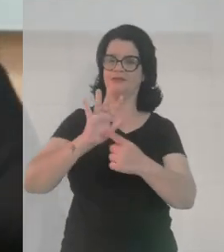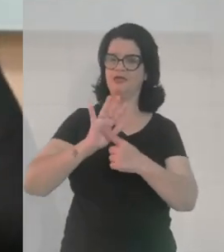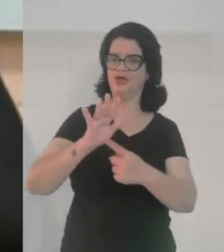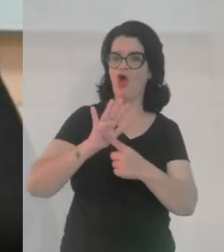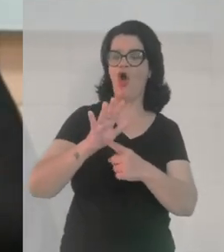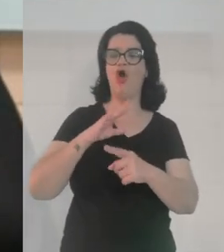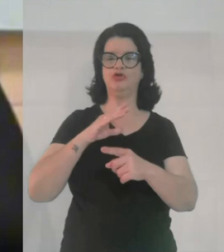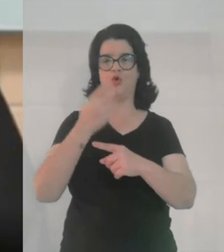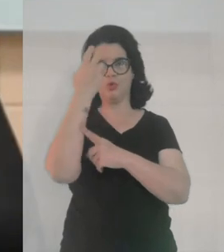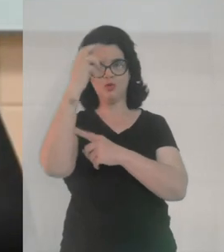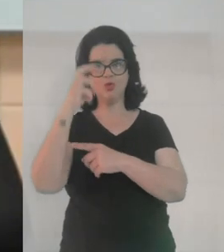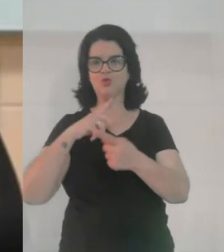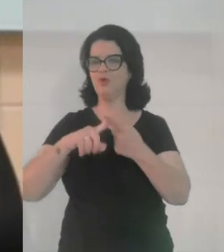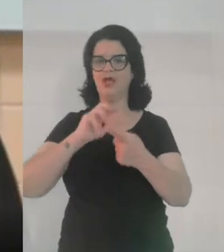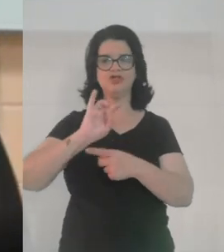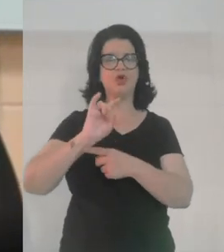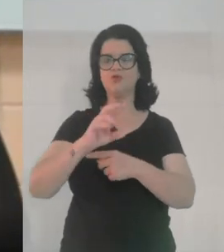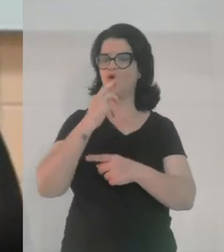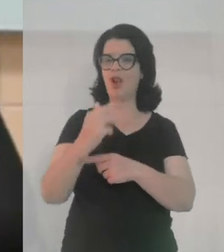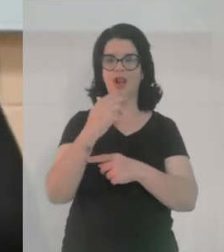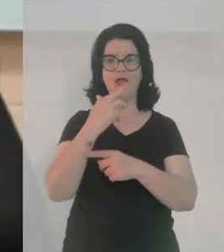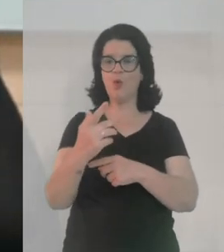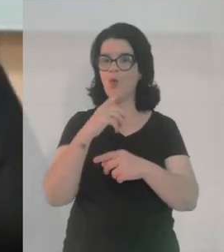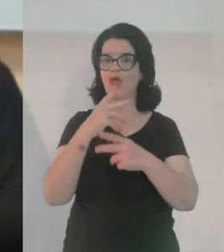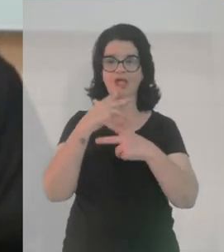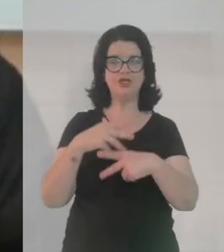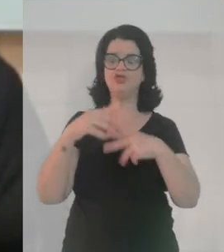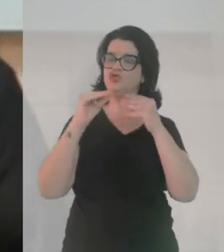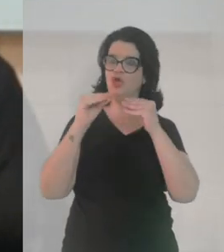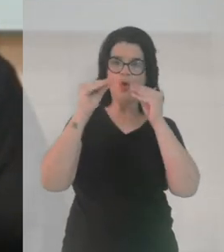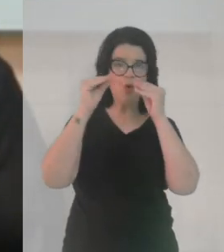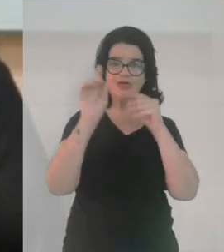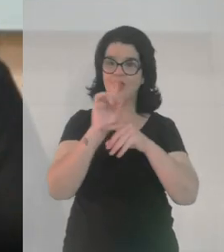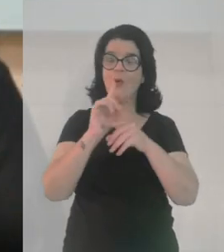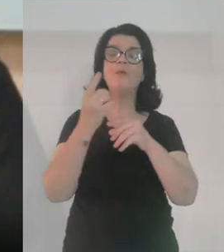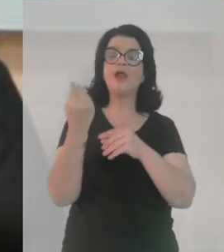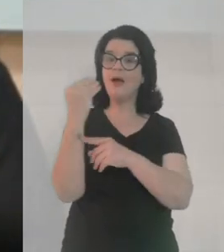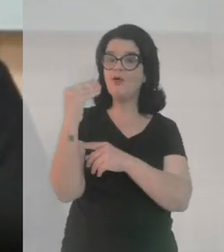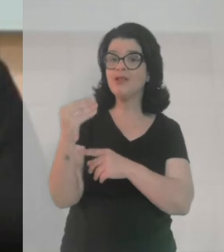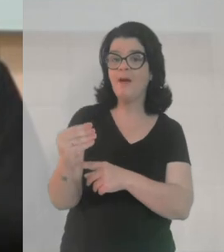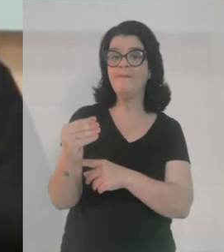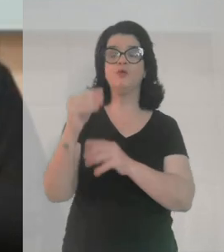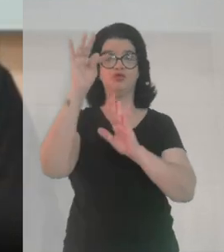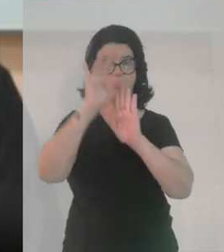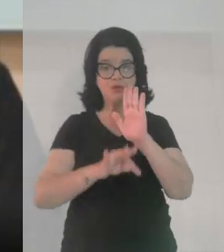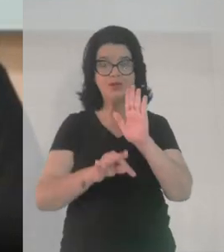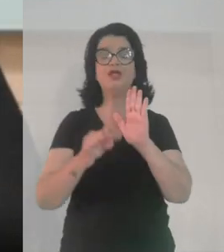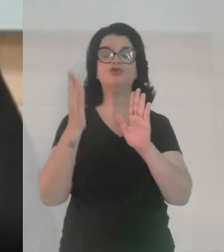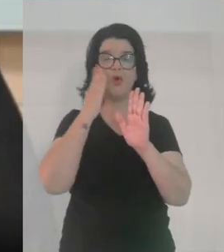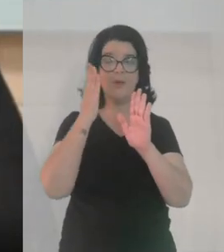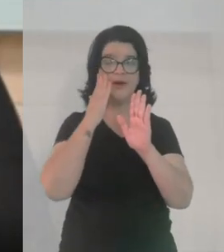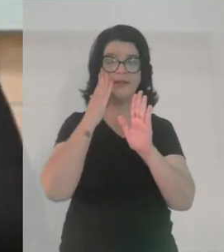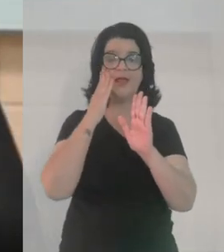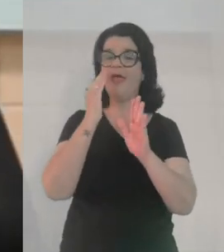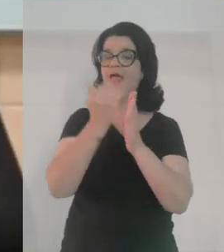né, culturais, não apenas linguísticos, para compreender que o que está posto num texto, né,